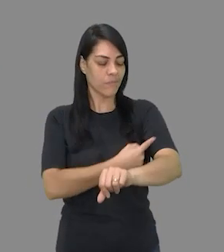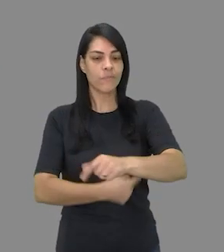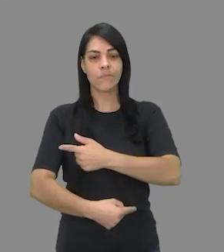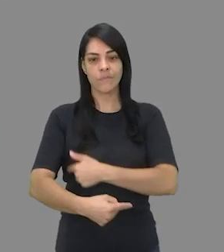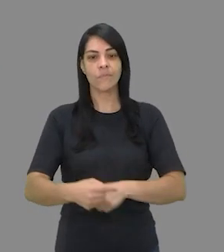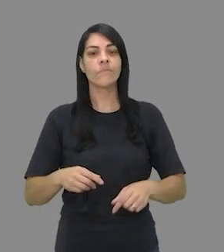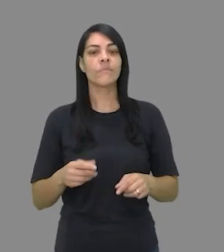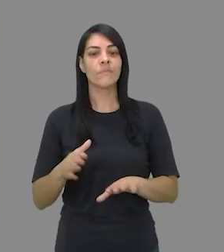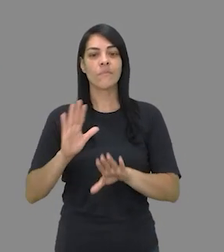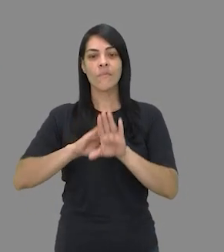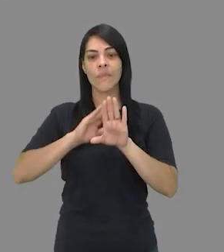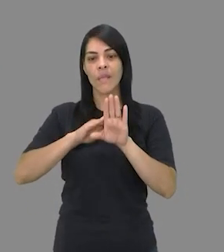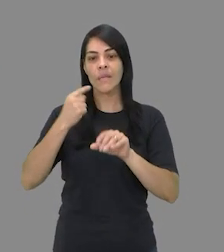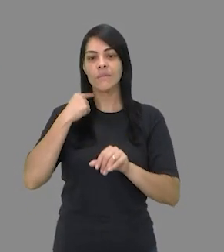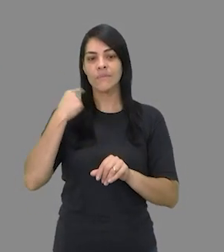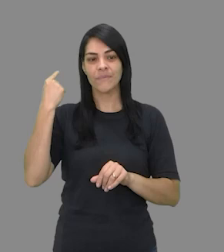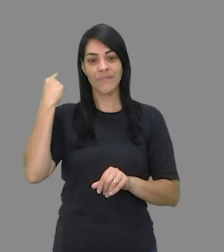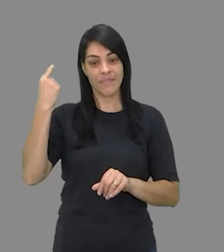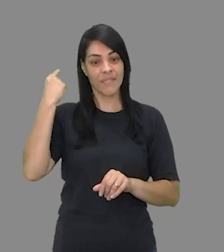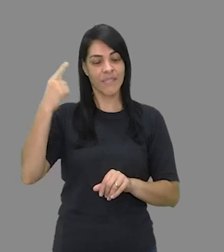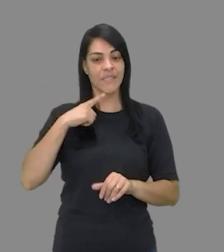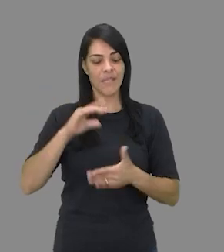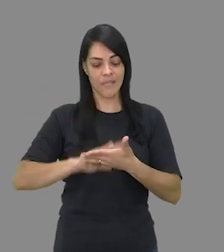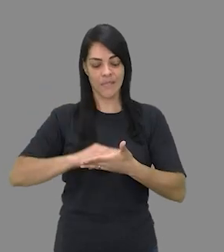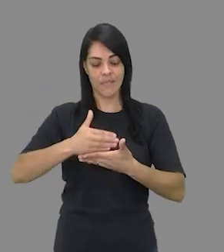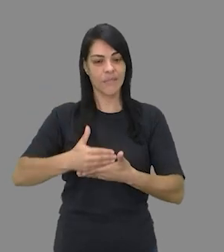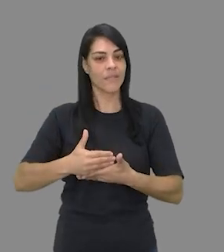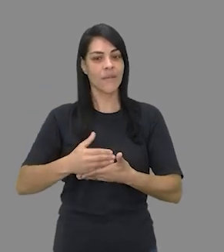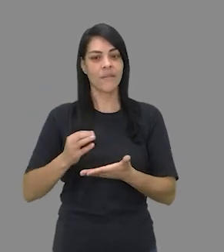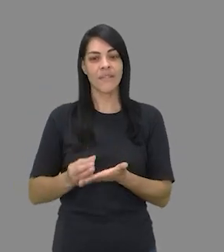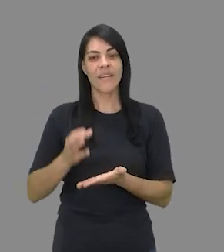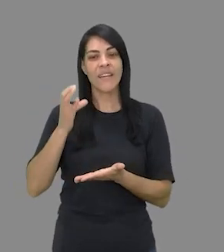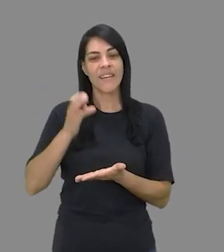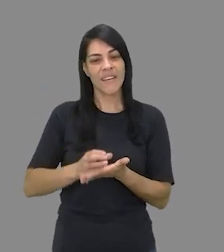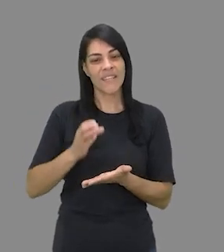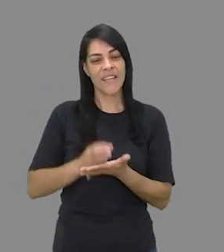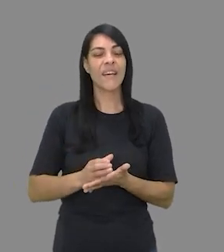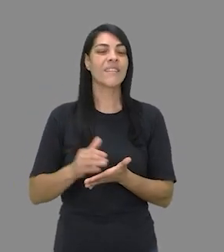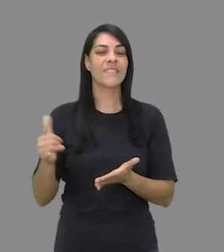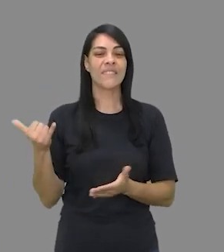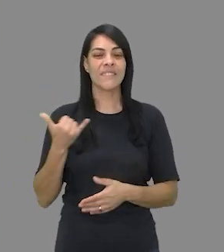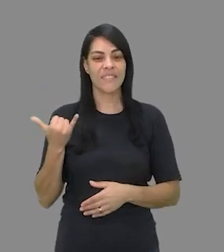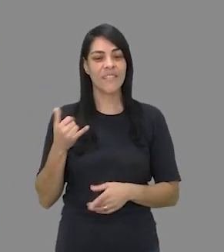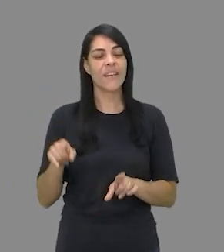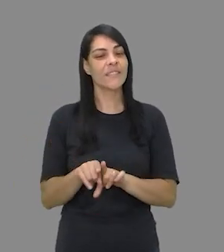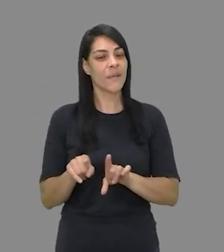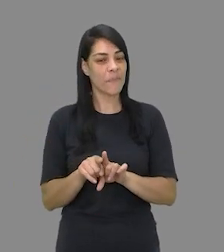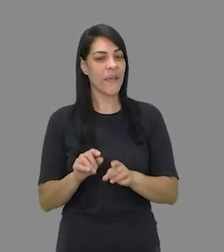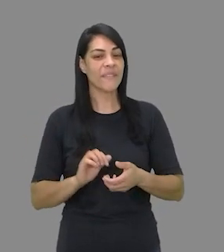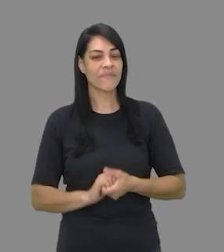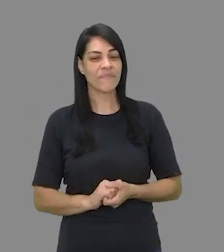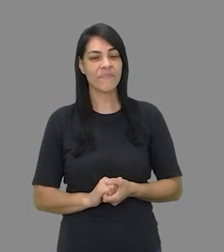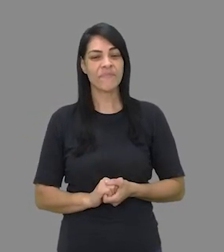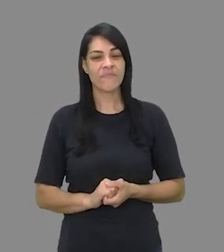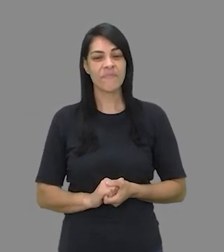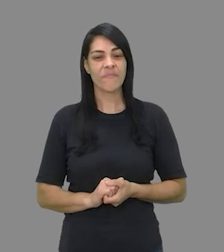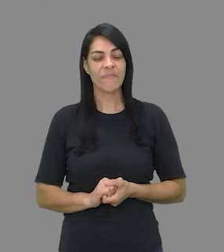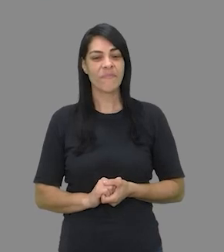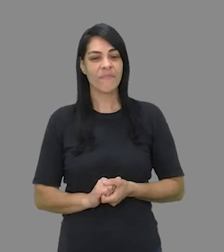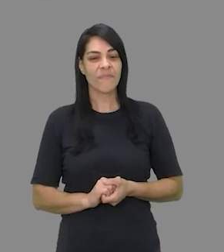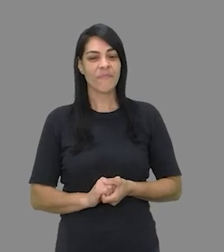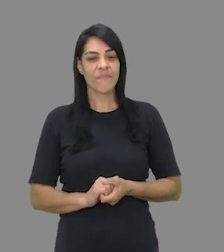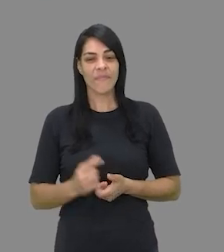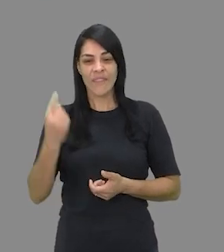curta, atrás da bancada, onde eu tenho o tablet, minha caneca, o celular aqui de apoio e com o